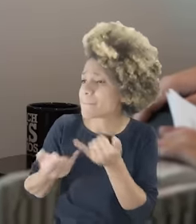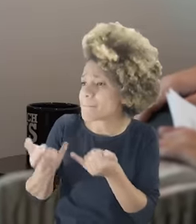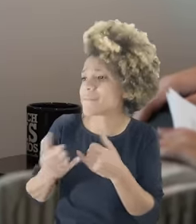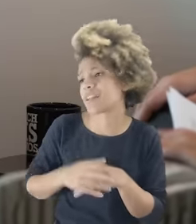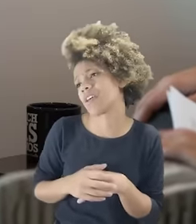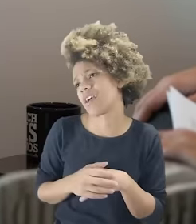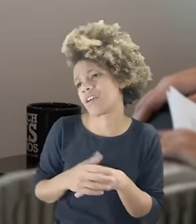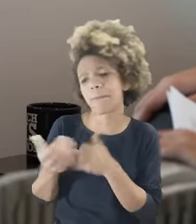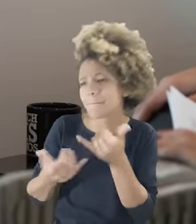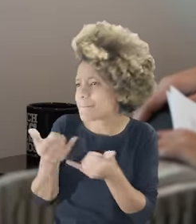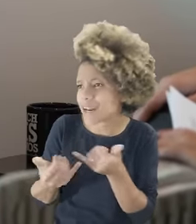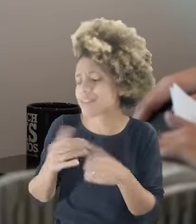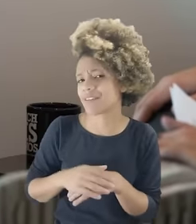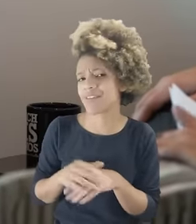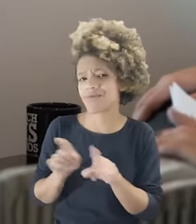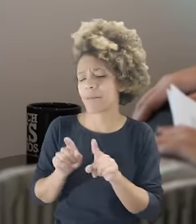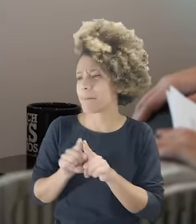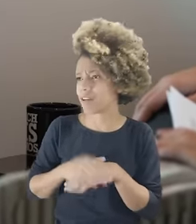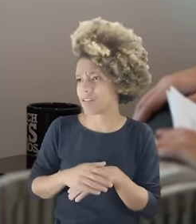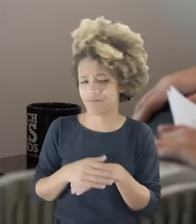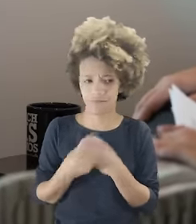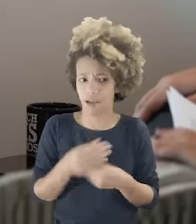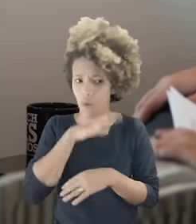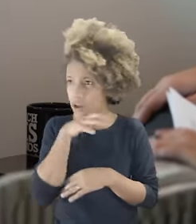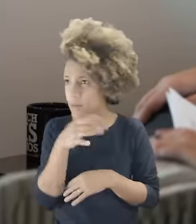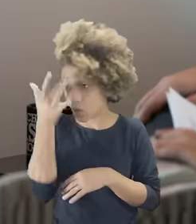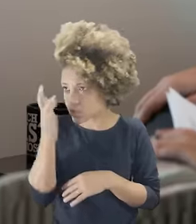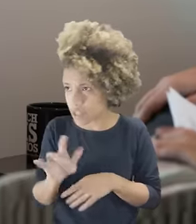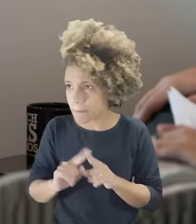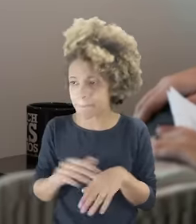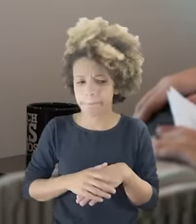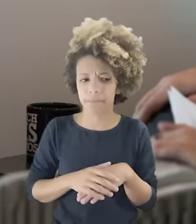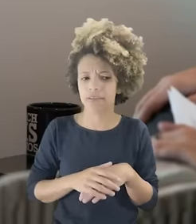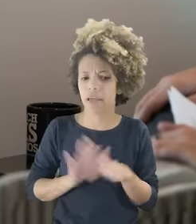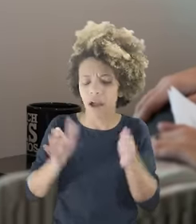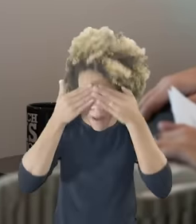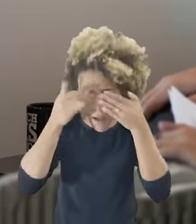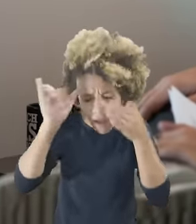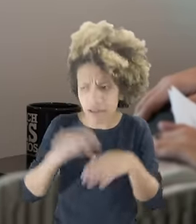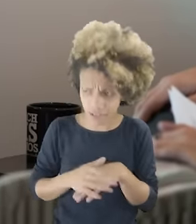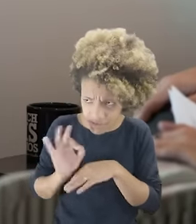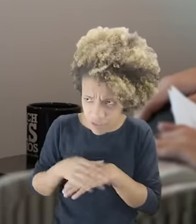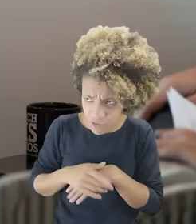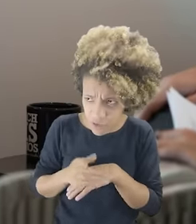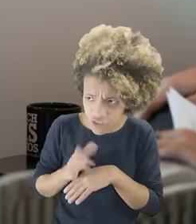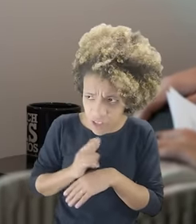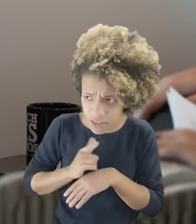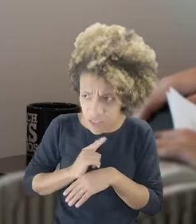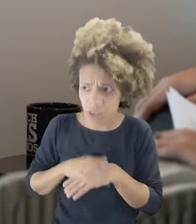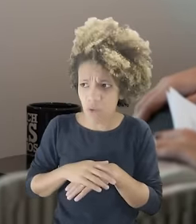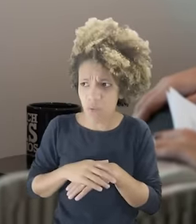de brincadeiras que exploram animais png sabe tipo cabra-cega Olha isso será que é certo esse animal que já tem